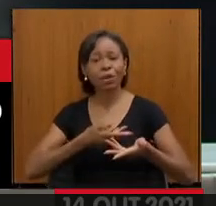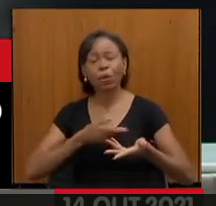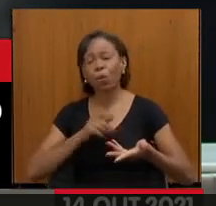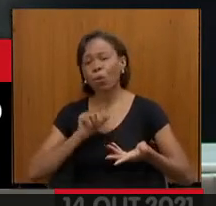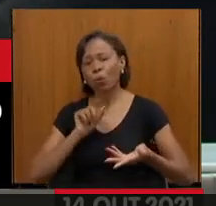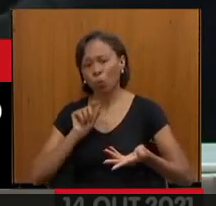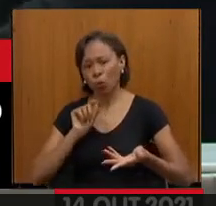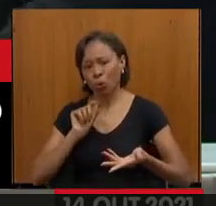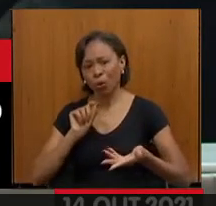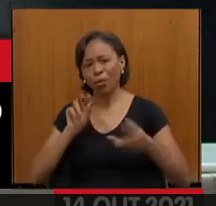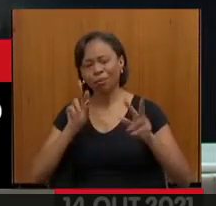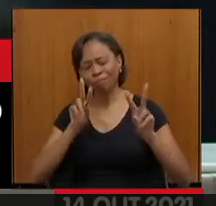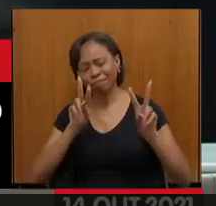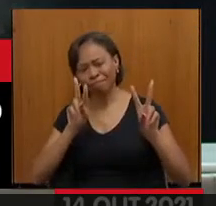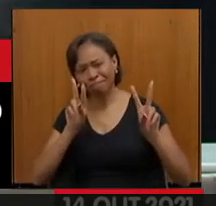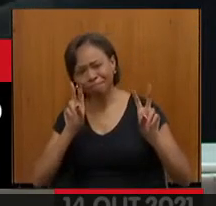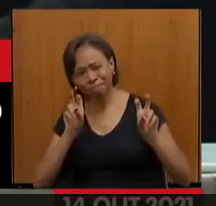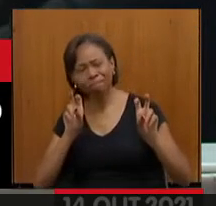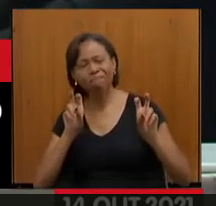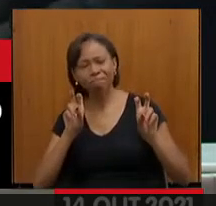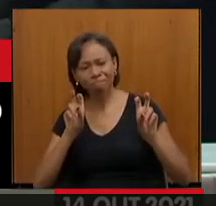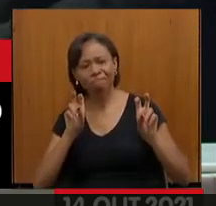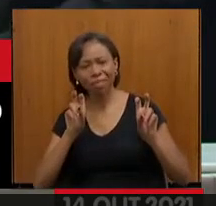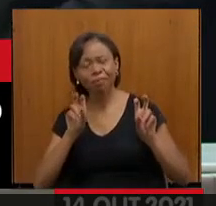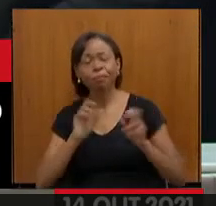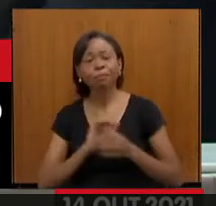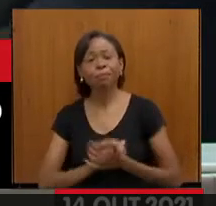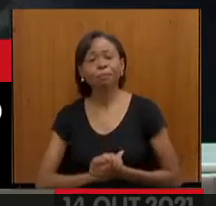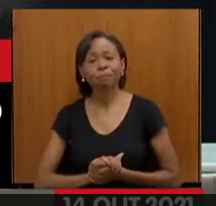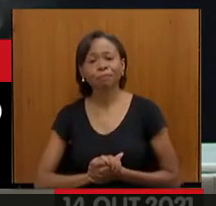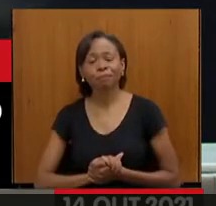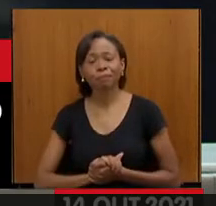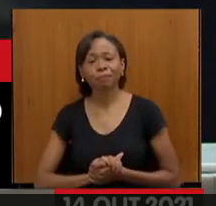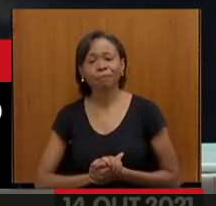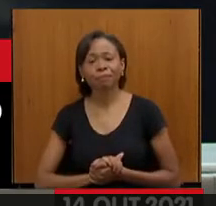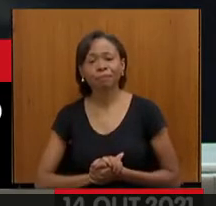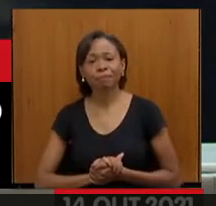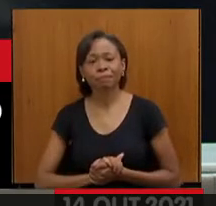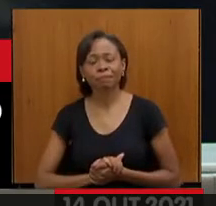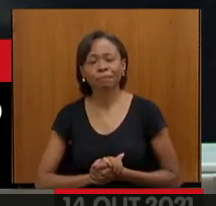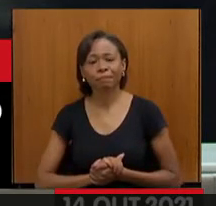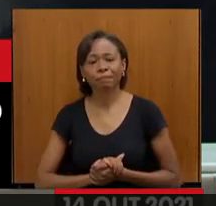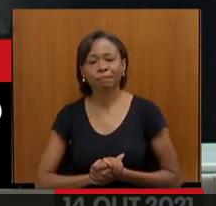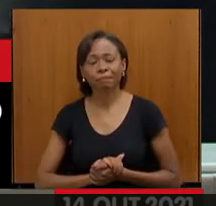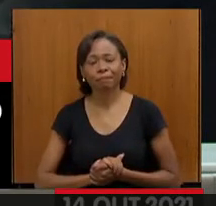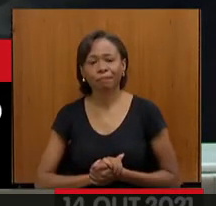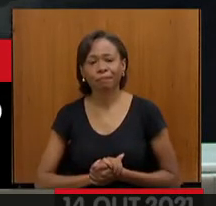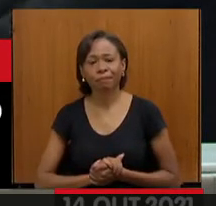com esse tema. E também cumprimentar a nossa